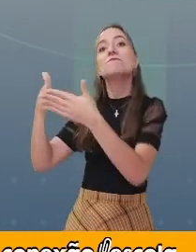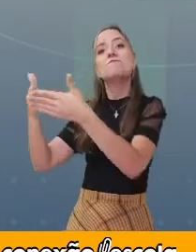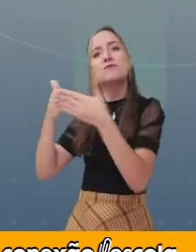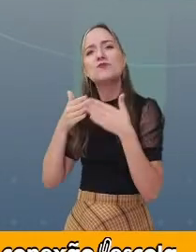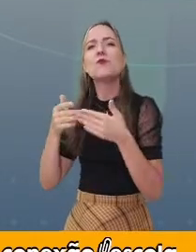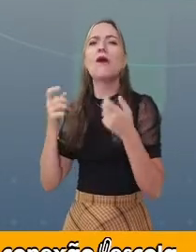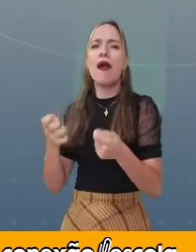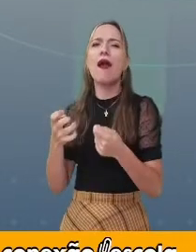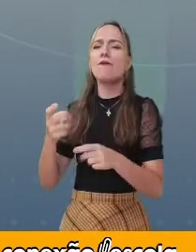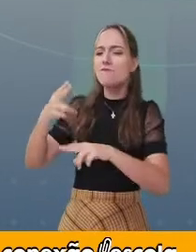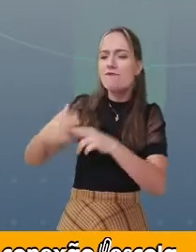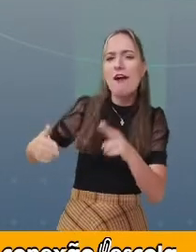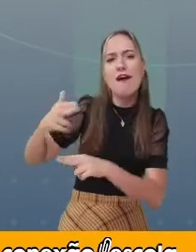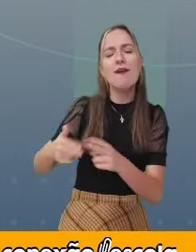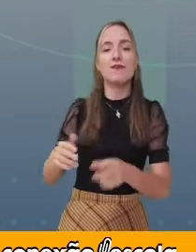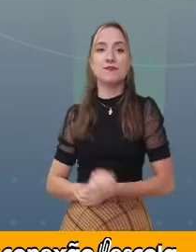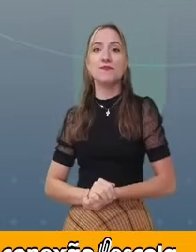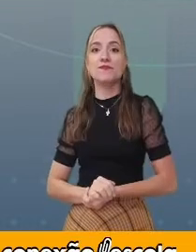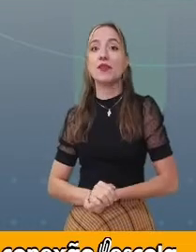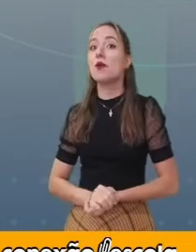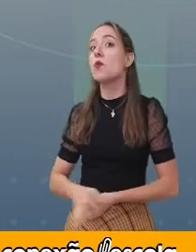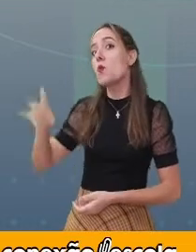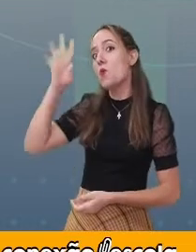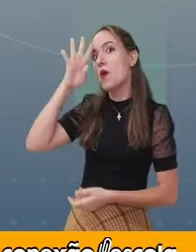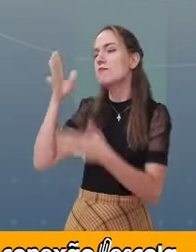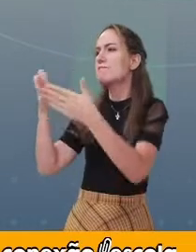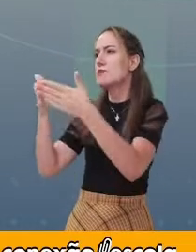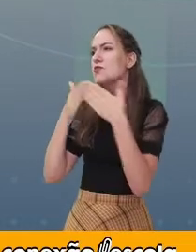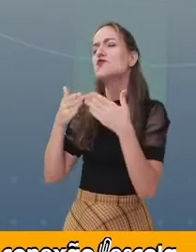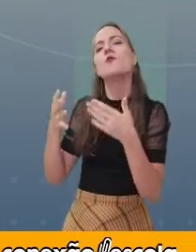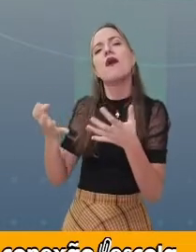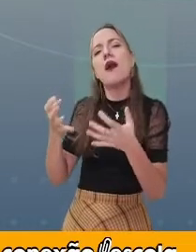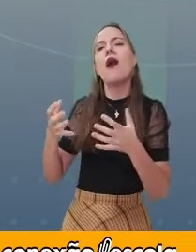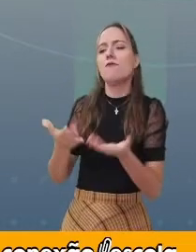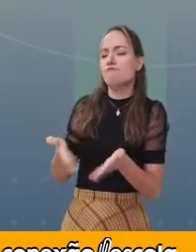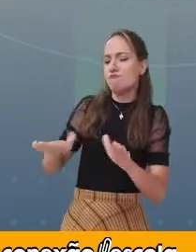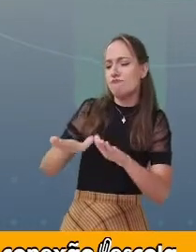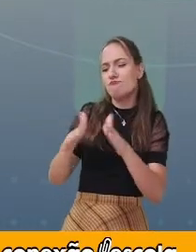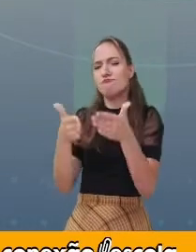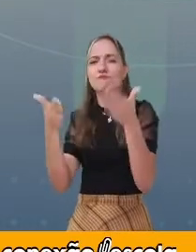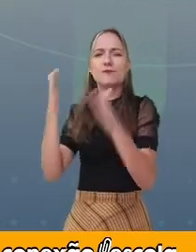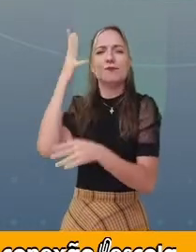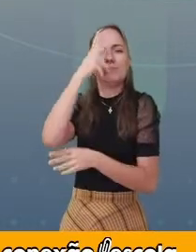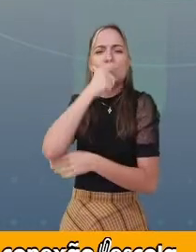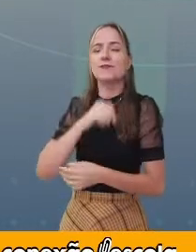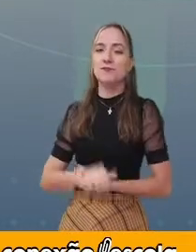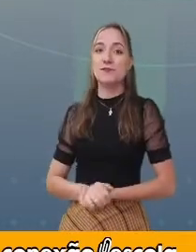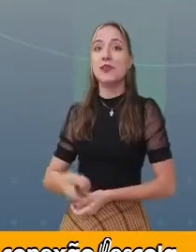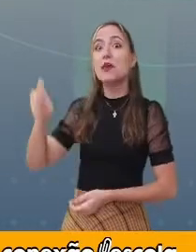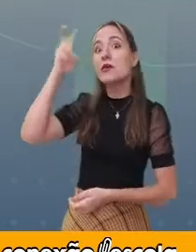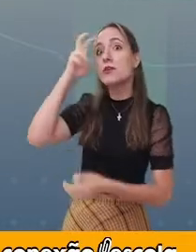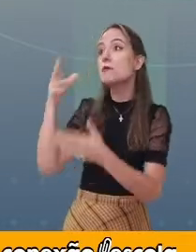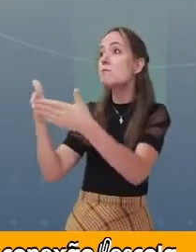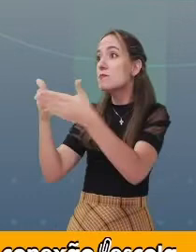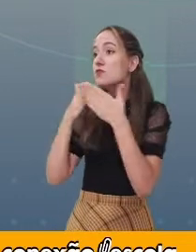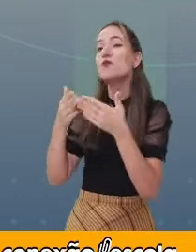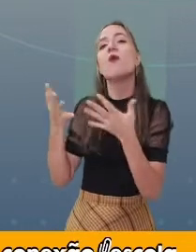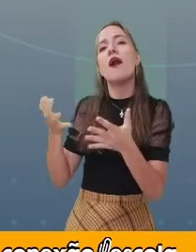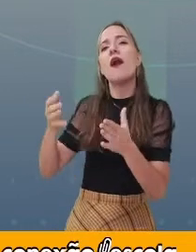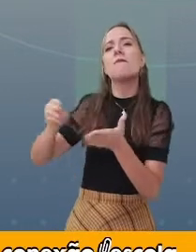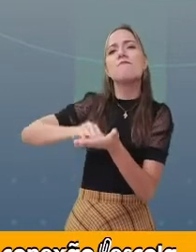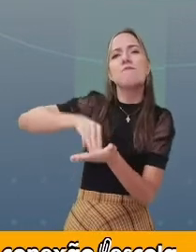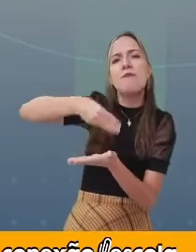um canivete. Quarta, um jarro de louça. Quinta, um pote de